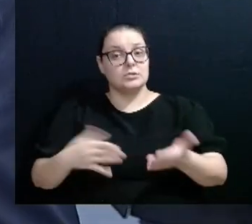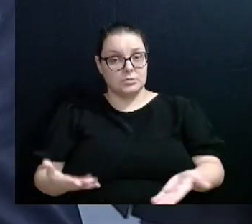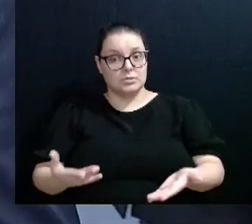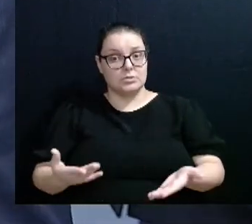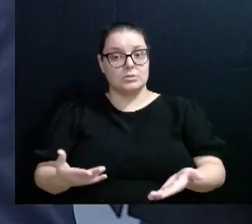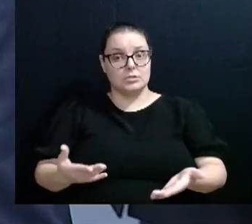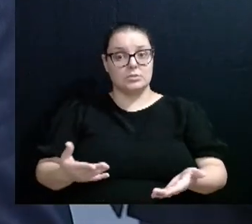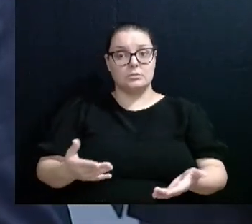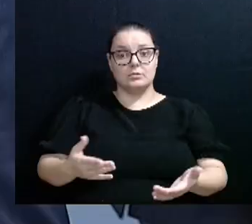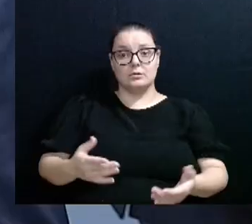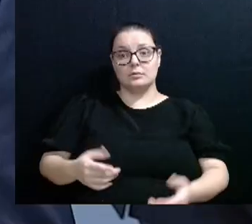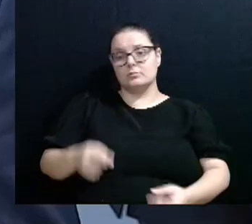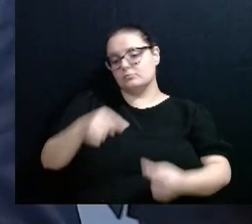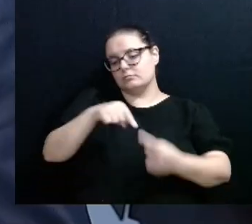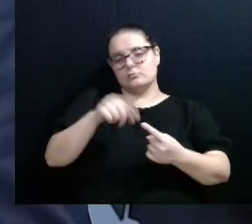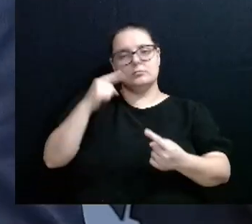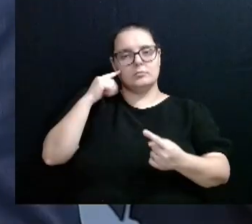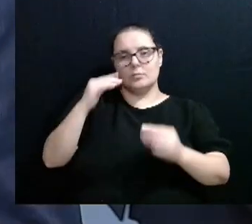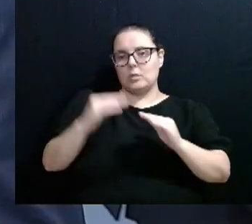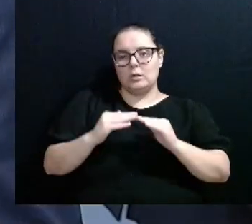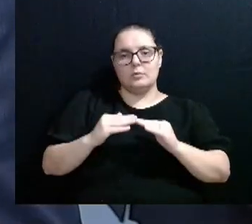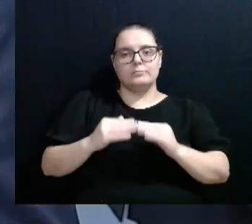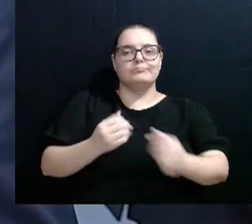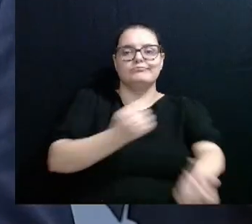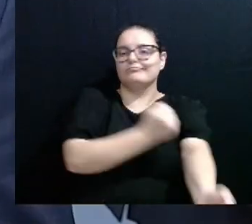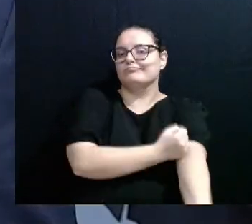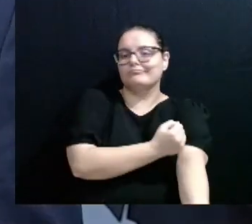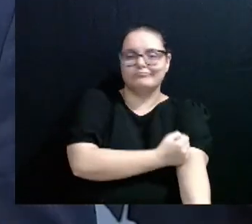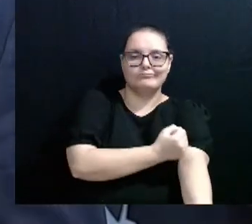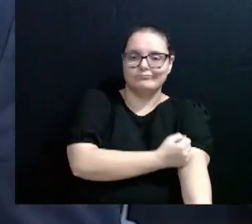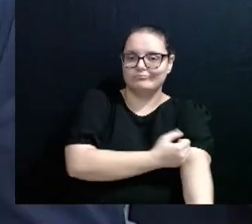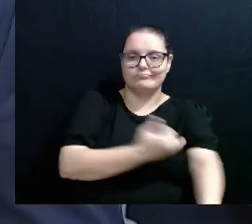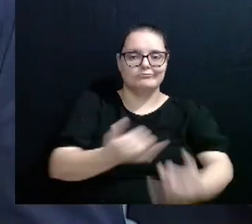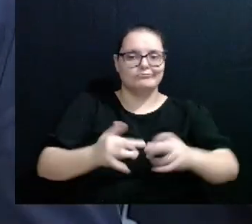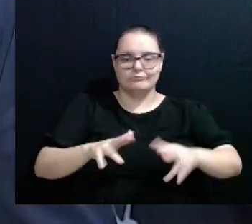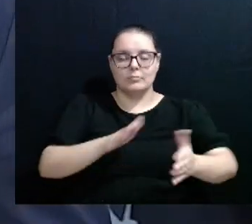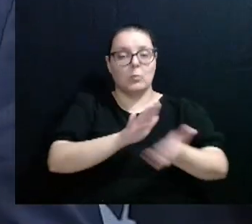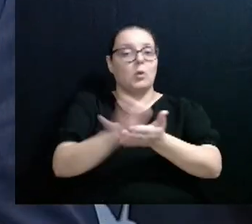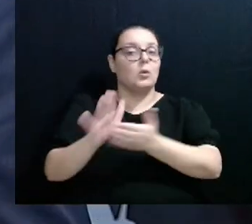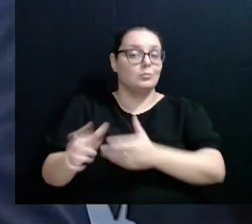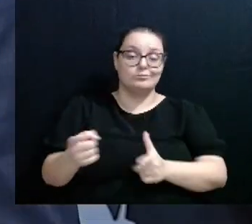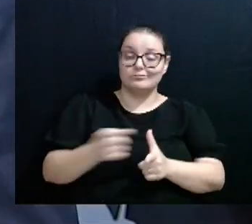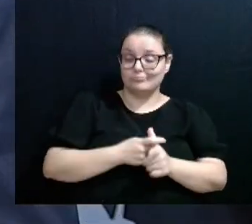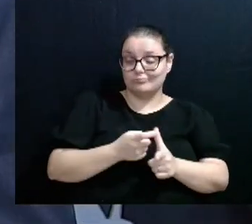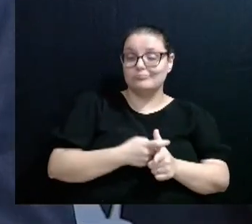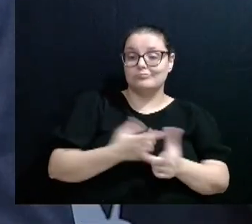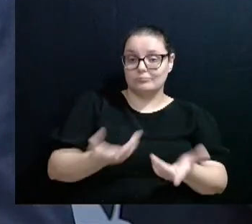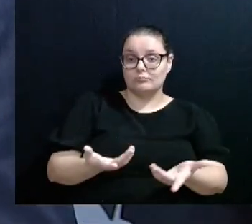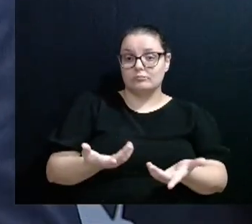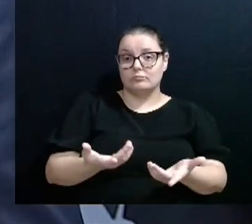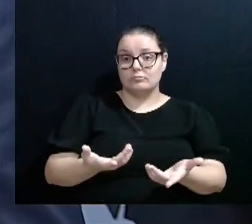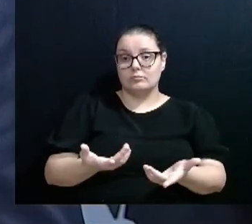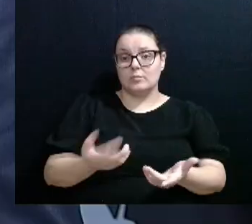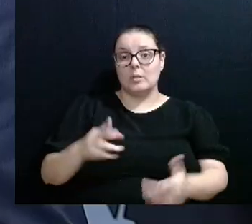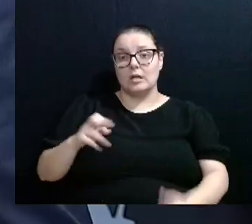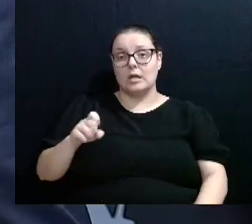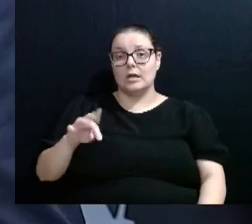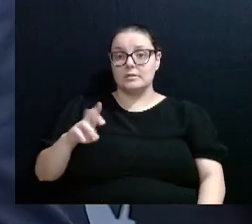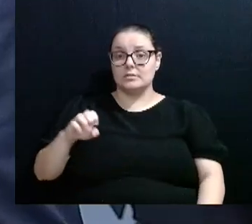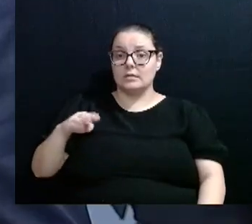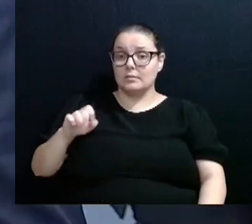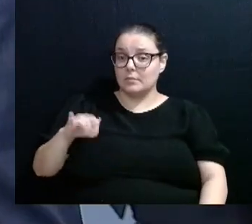é o vício aos jogos, os gastos, o endividamento. Então a rastreabilidade, ela